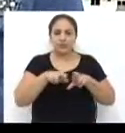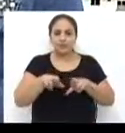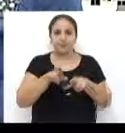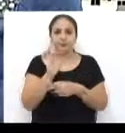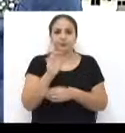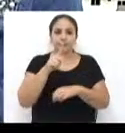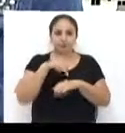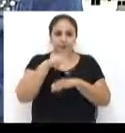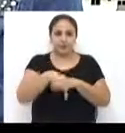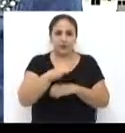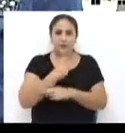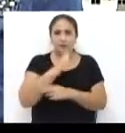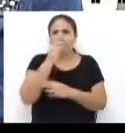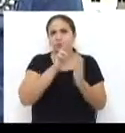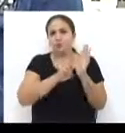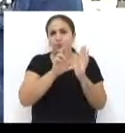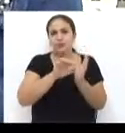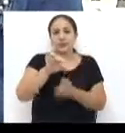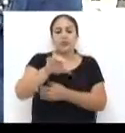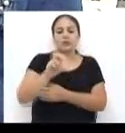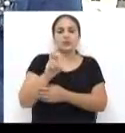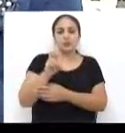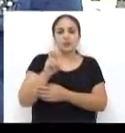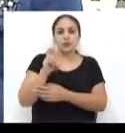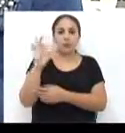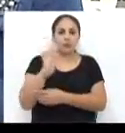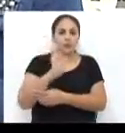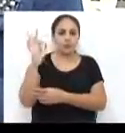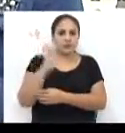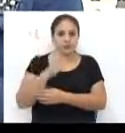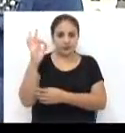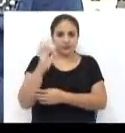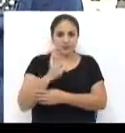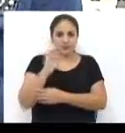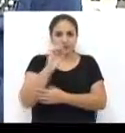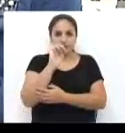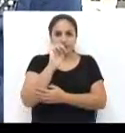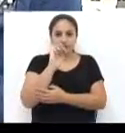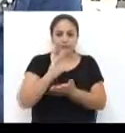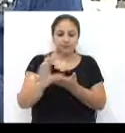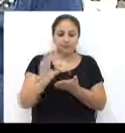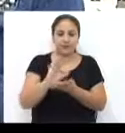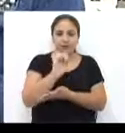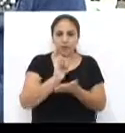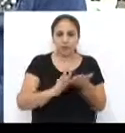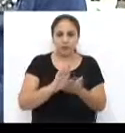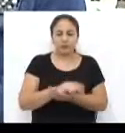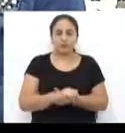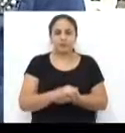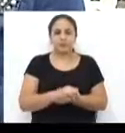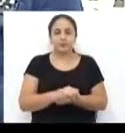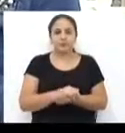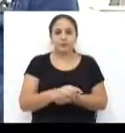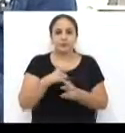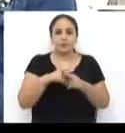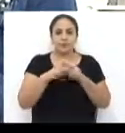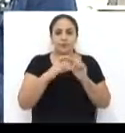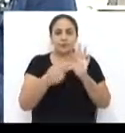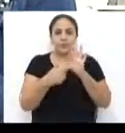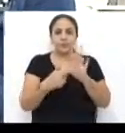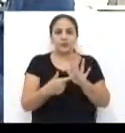desenvolvimento regional. Só em Passo Fundo, elas representam 95% dos empreendimentos em atividade. E foi justamente